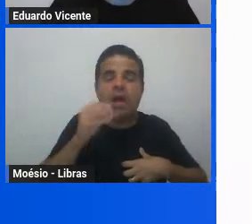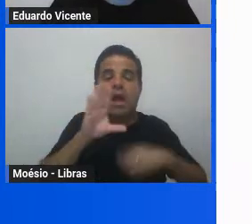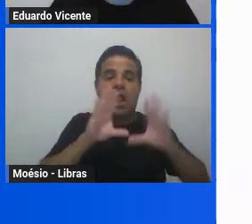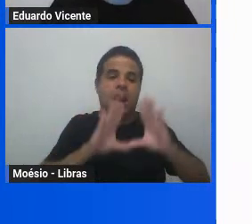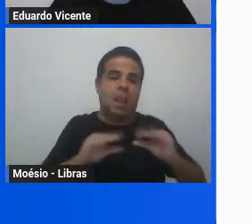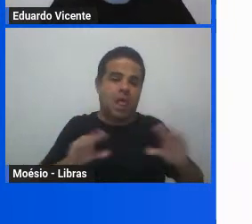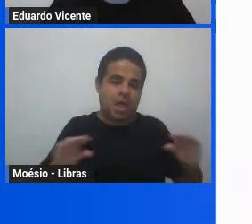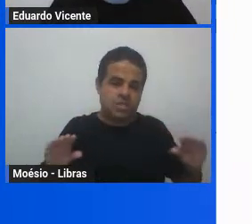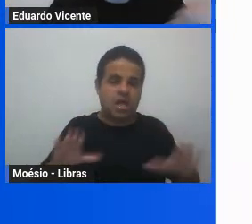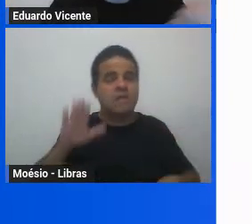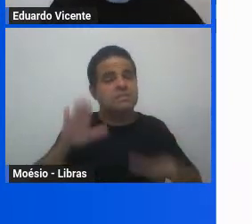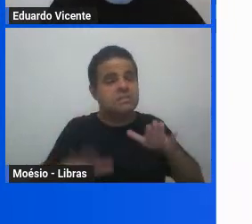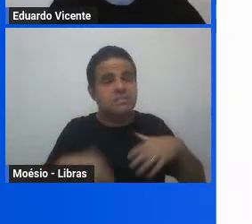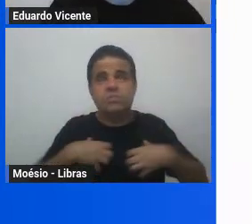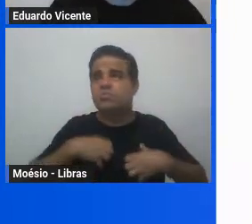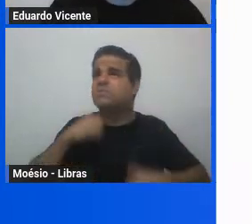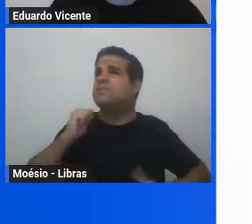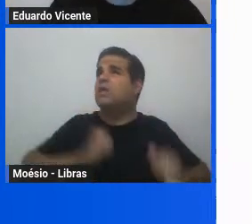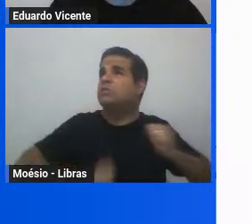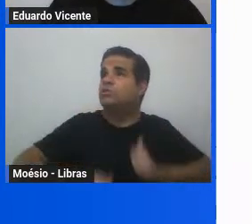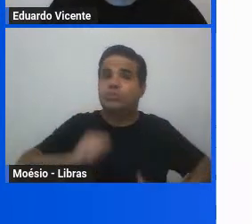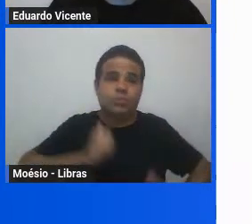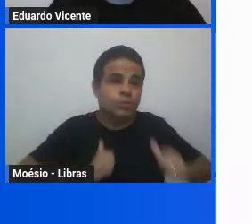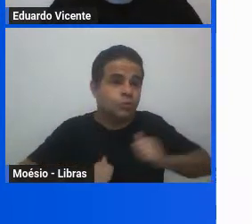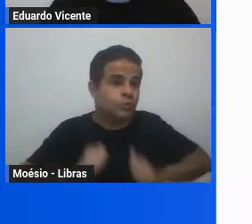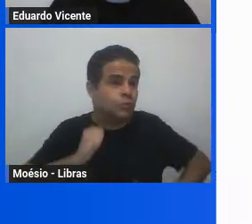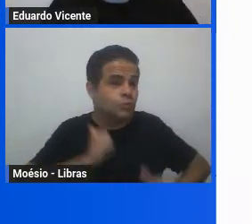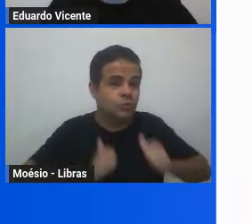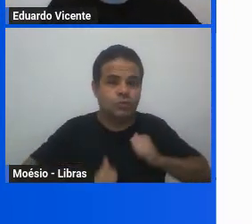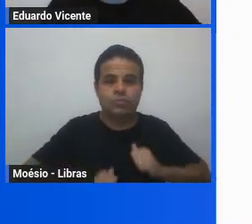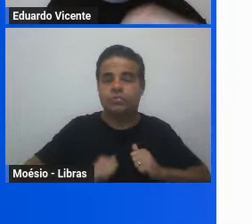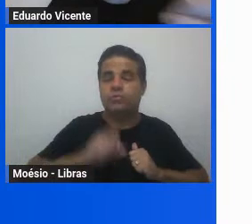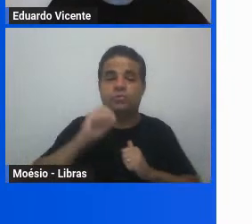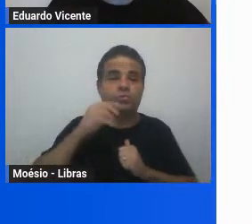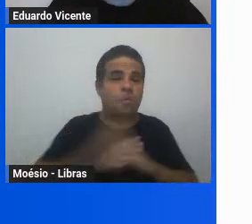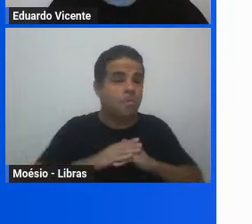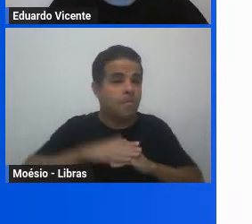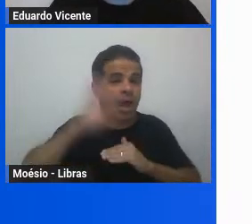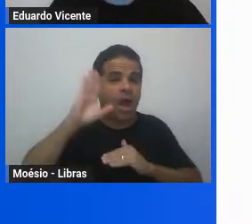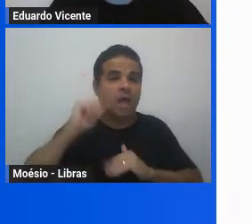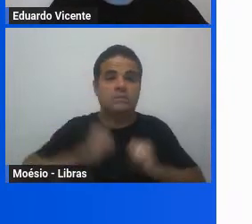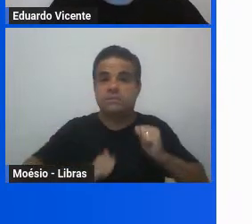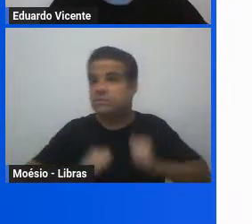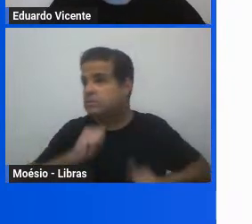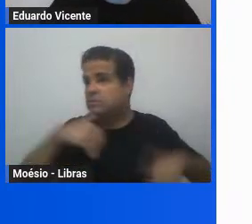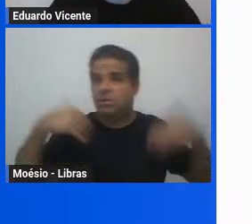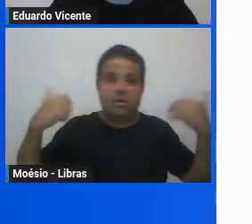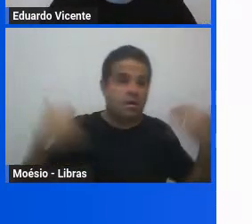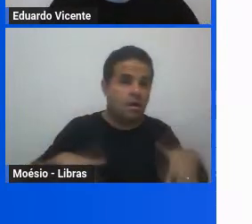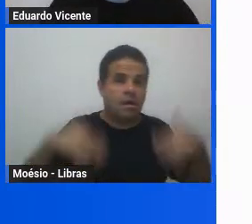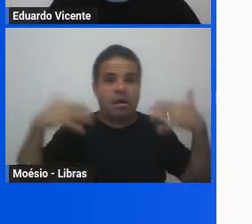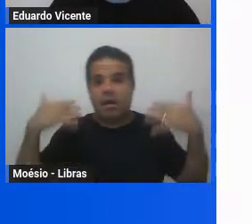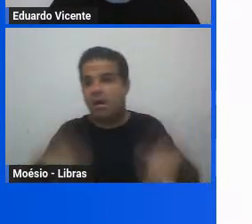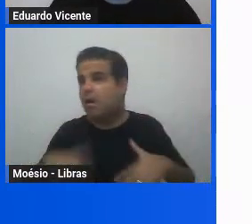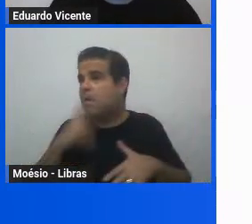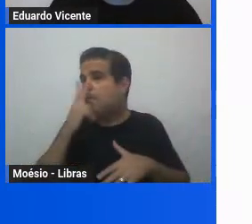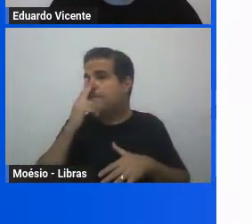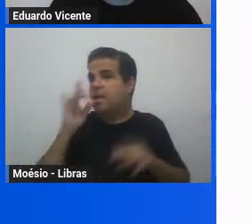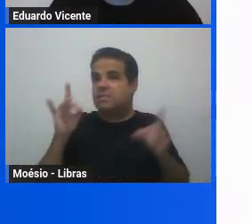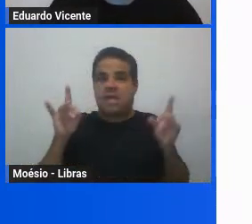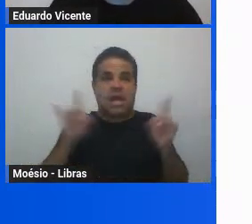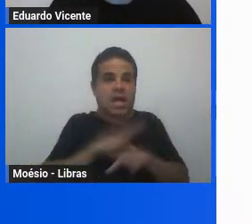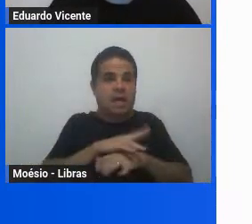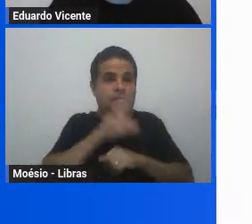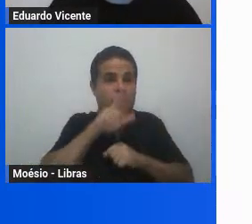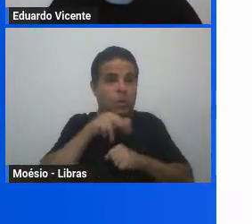vezes eu estou muito ansioso, né? Ou eu fico mais ansioso porque estou nessa situação e parece que não acaba, né? E